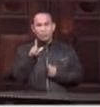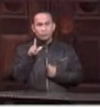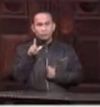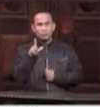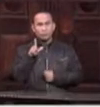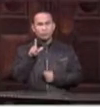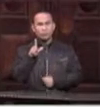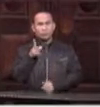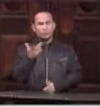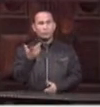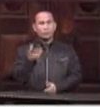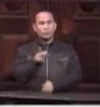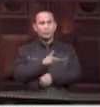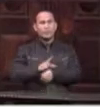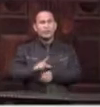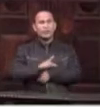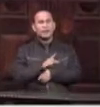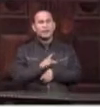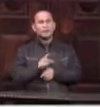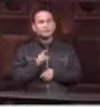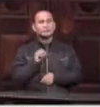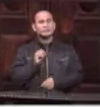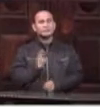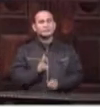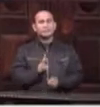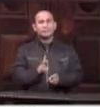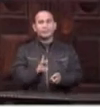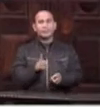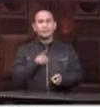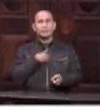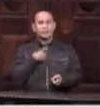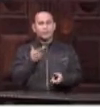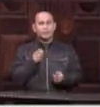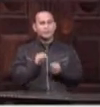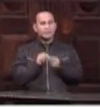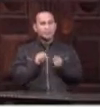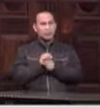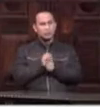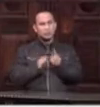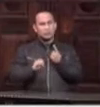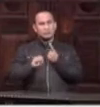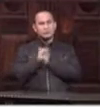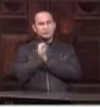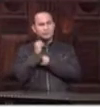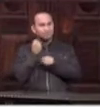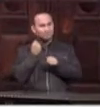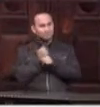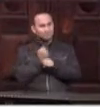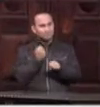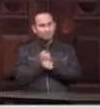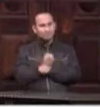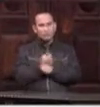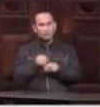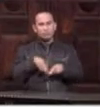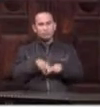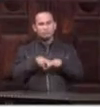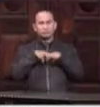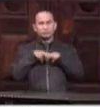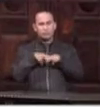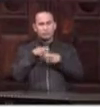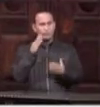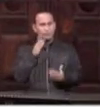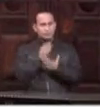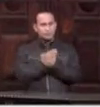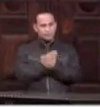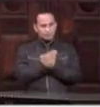aos europeus que durante séculos fundaram sociedades e construíram processos baseados no